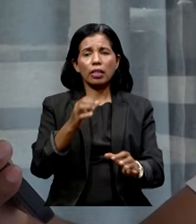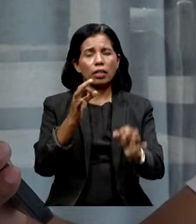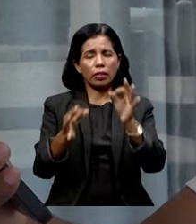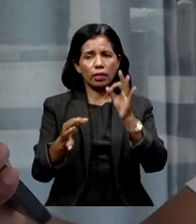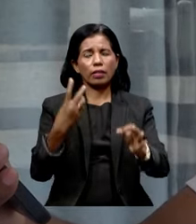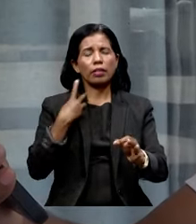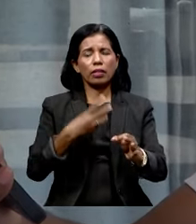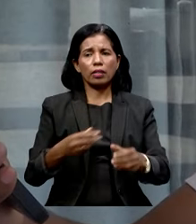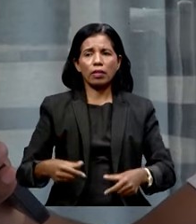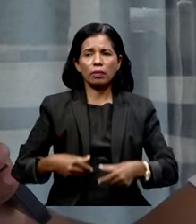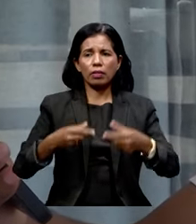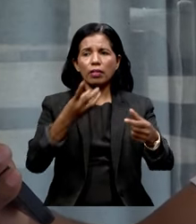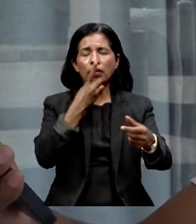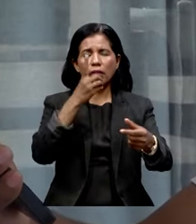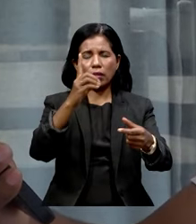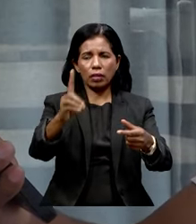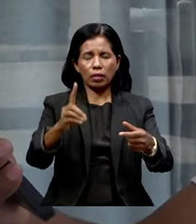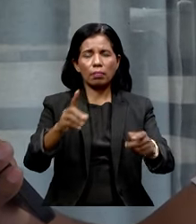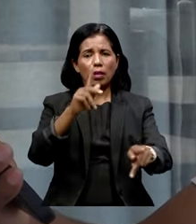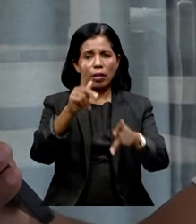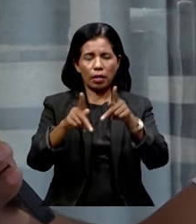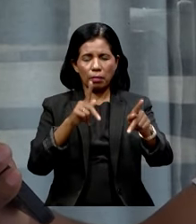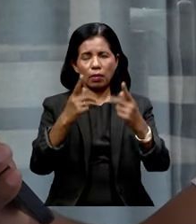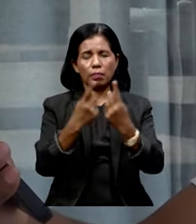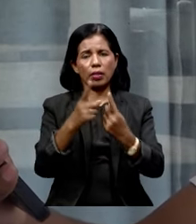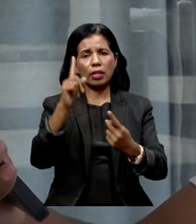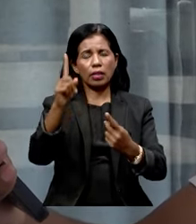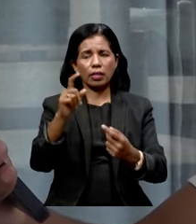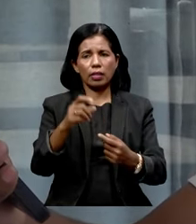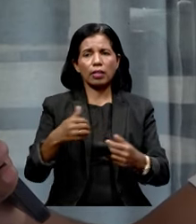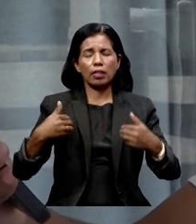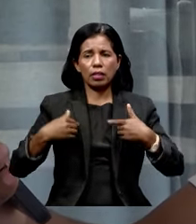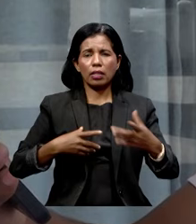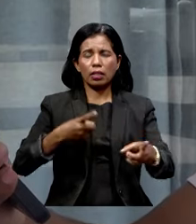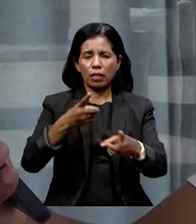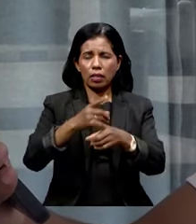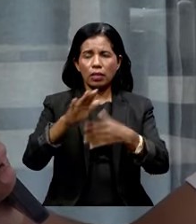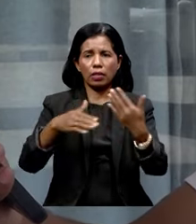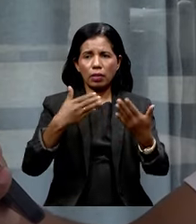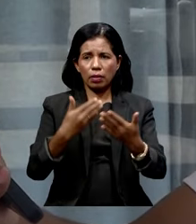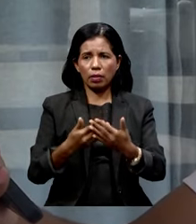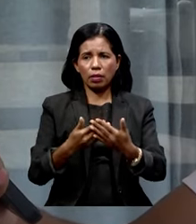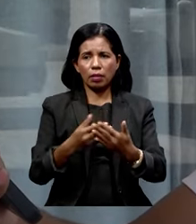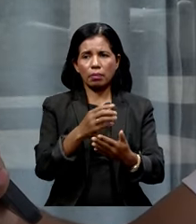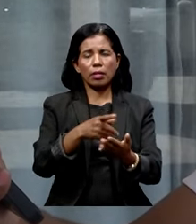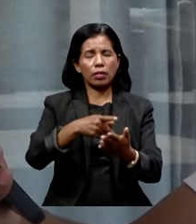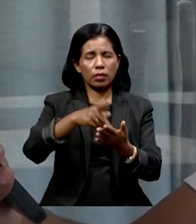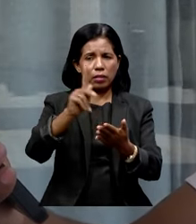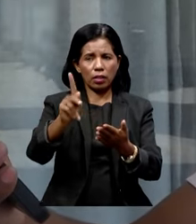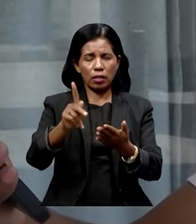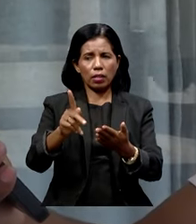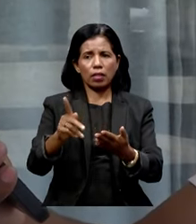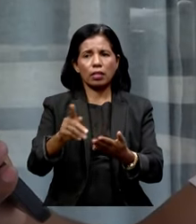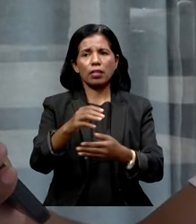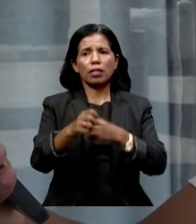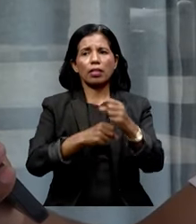ita atribui na declaração benefício para investidor nia ia direito toma ba isenção de taxa durante